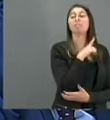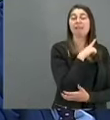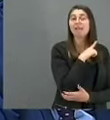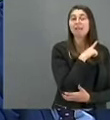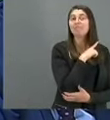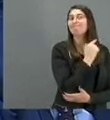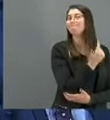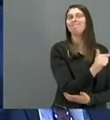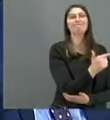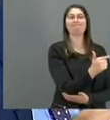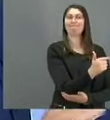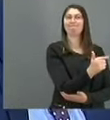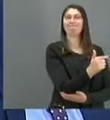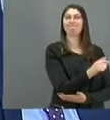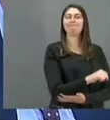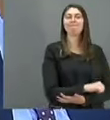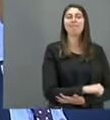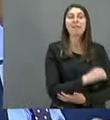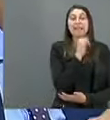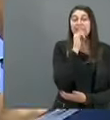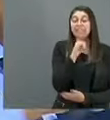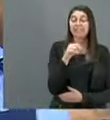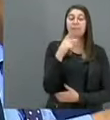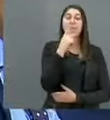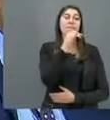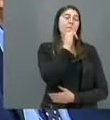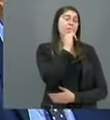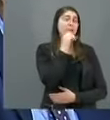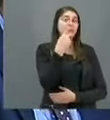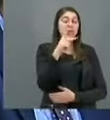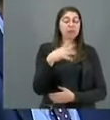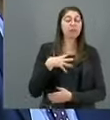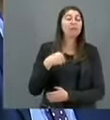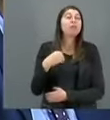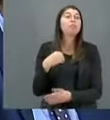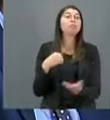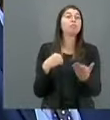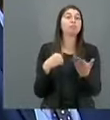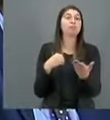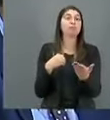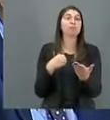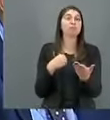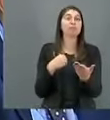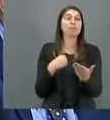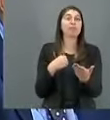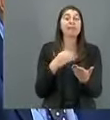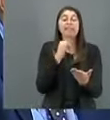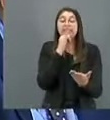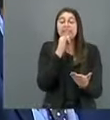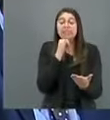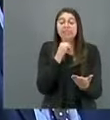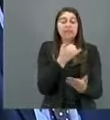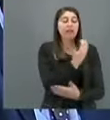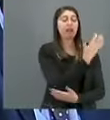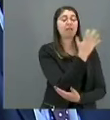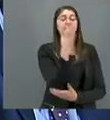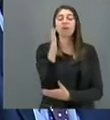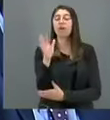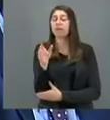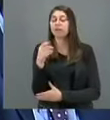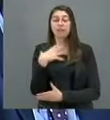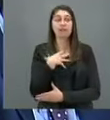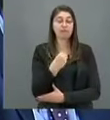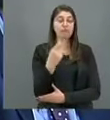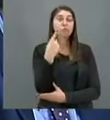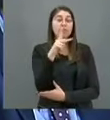Se porventura um filho seu, senadores, viesse a se perder no mato,